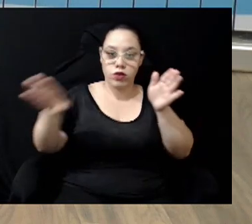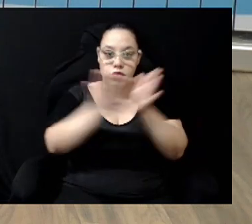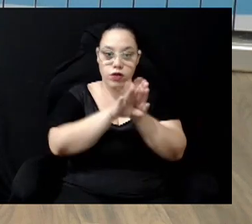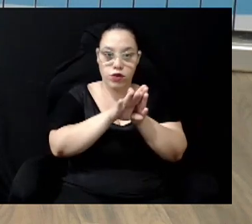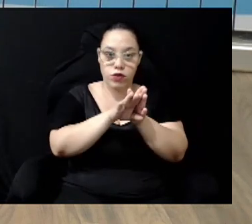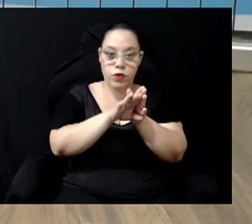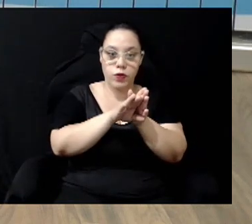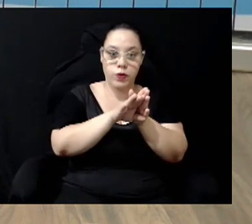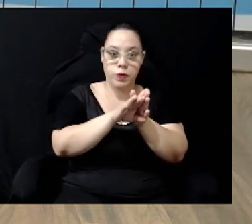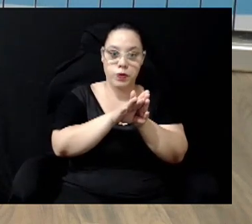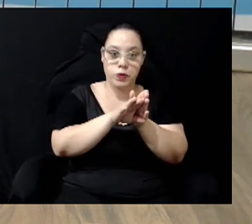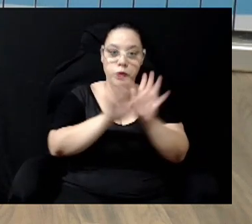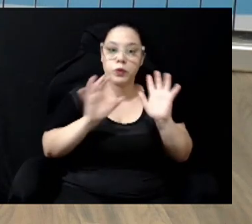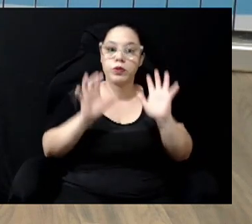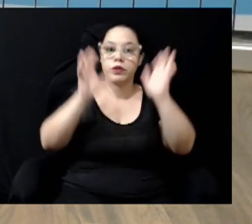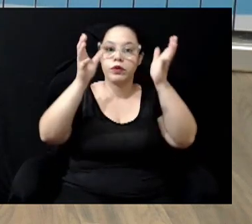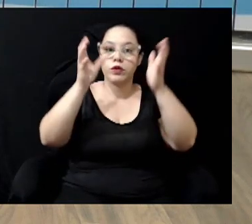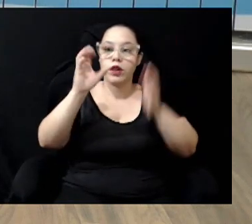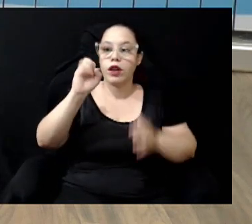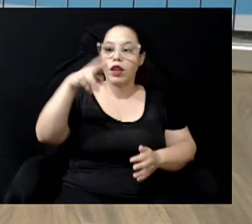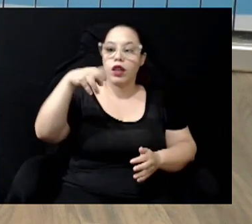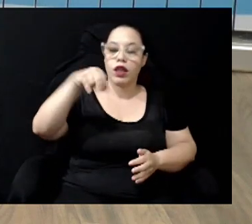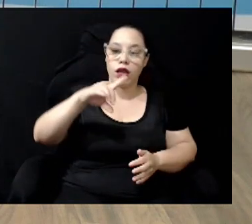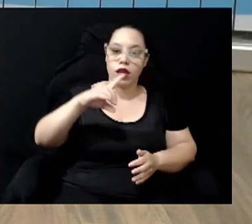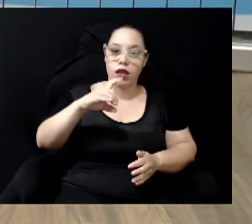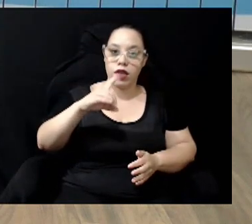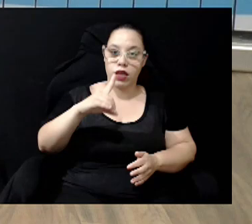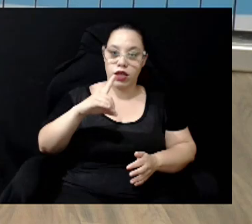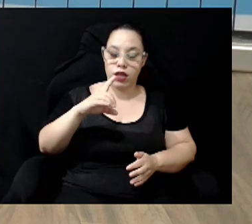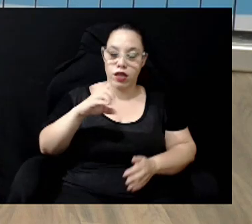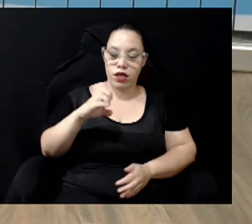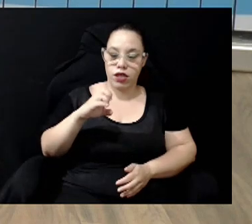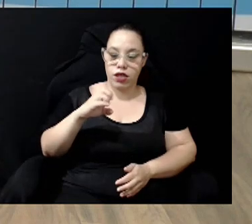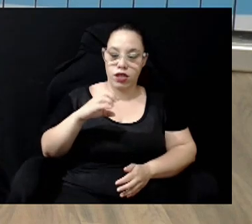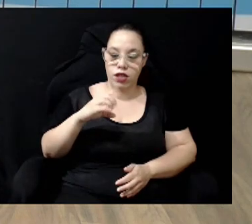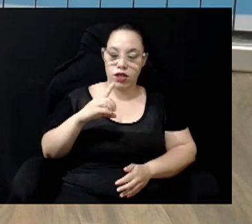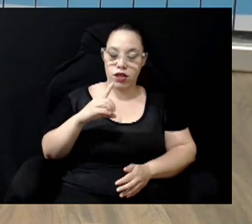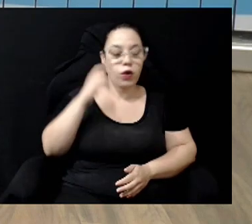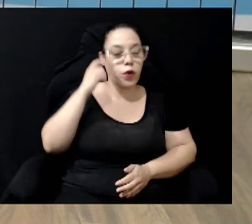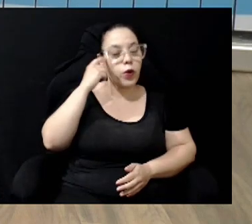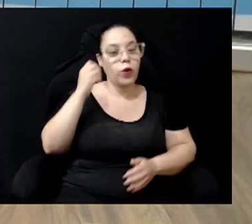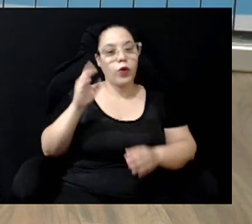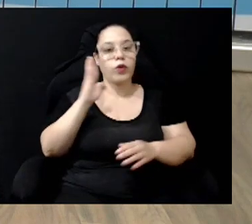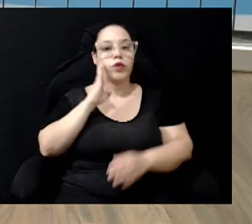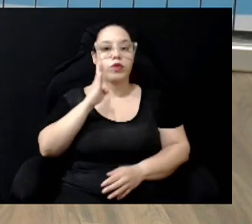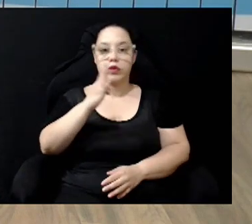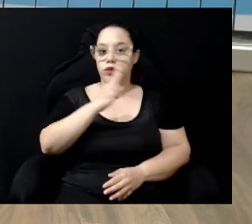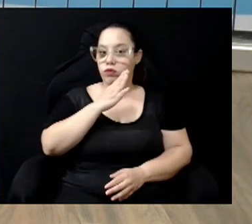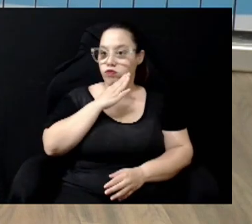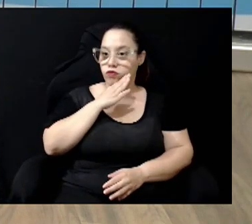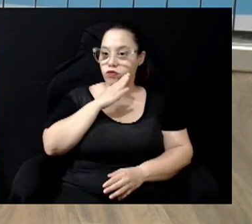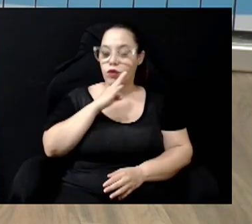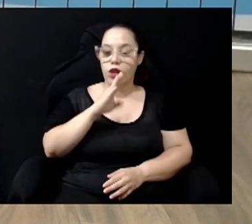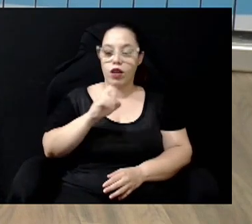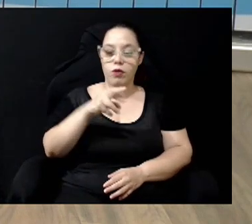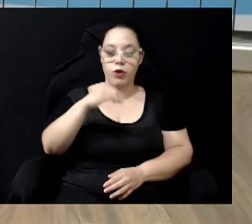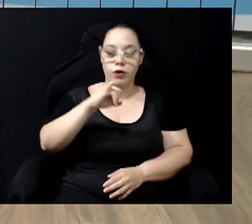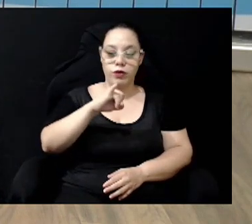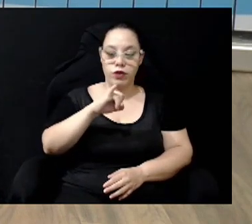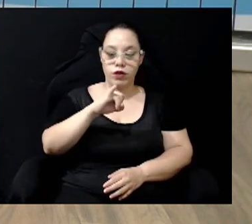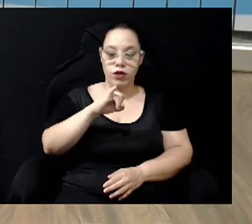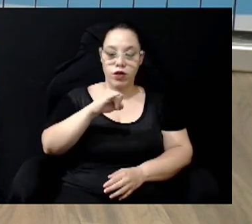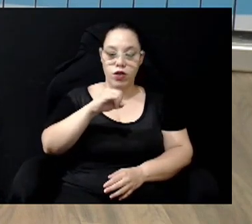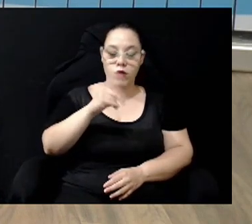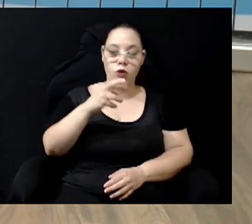ação que a INDEC fará neste sábado nos bares das regiões do Cambuí, Vila Nova, Bonfim e